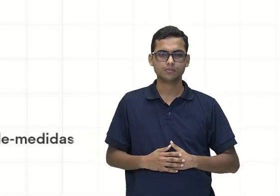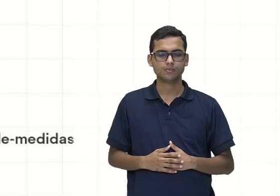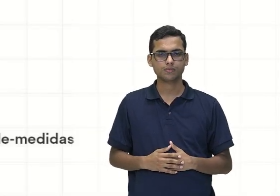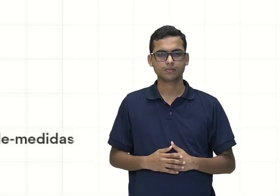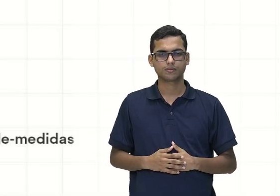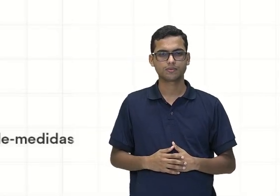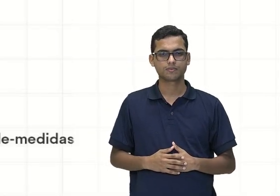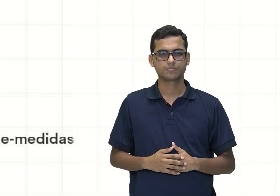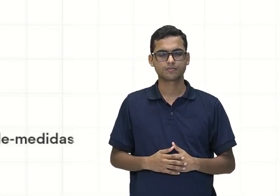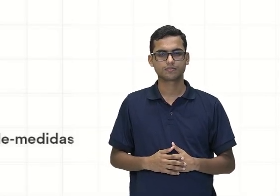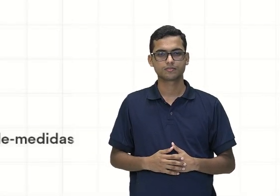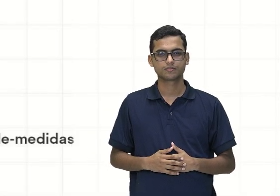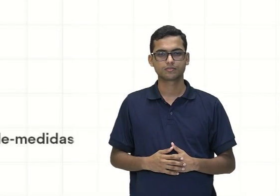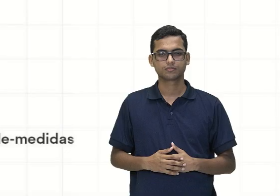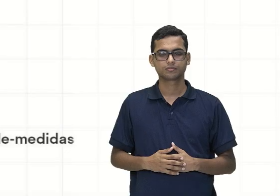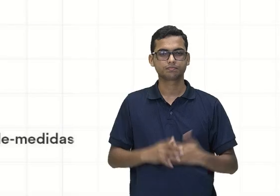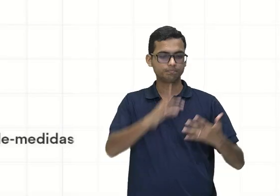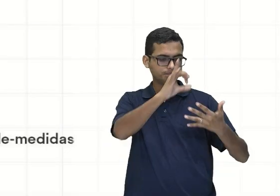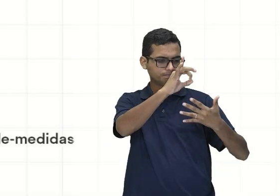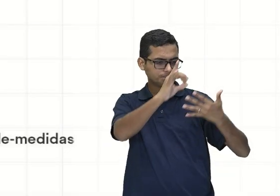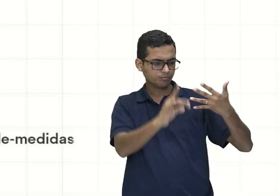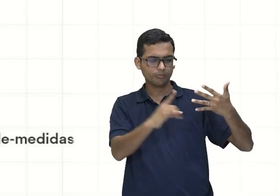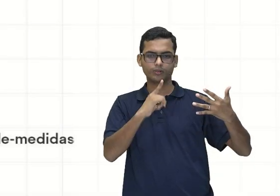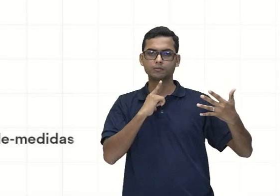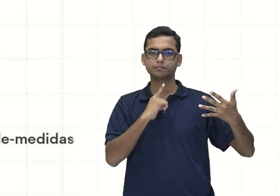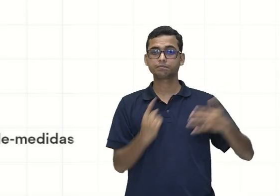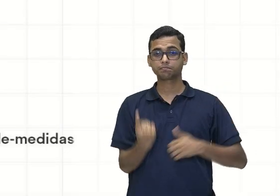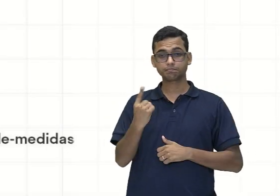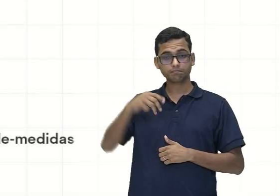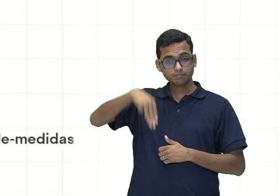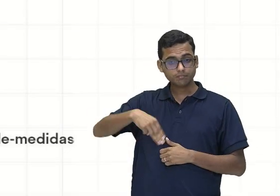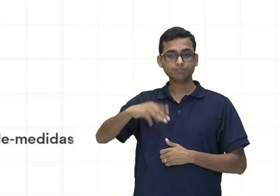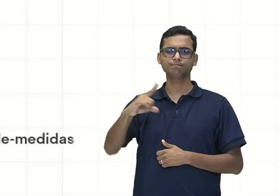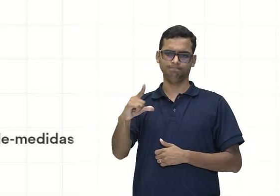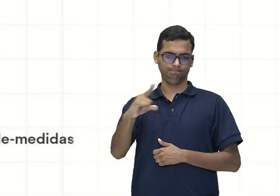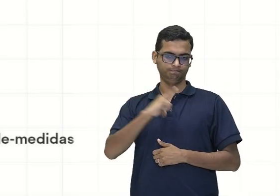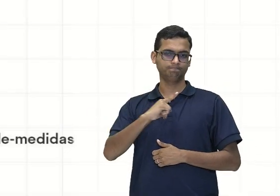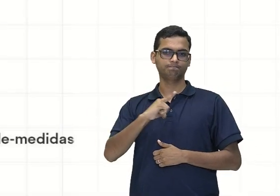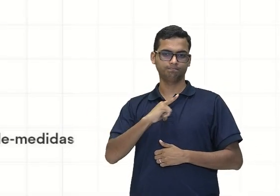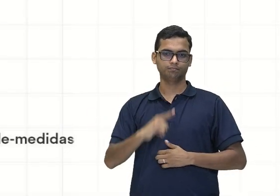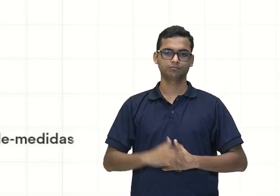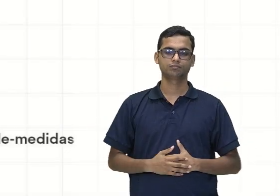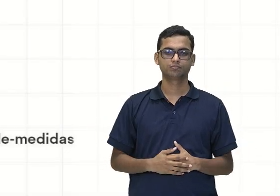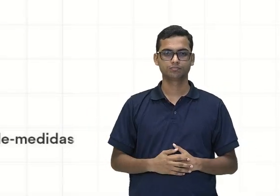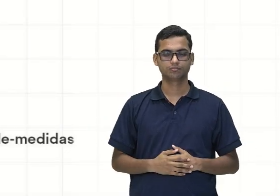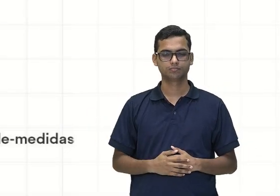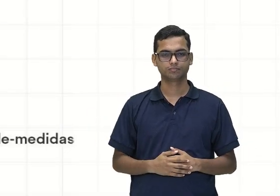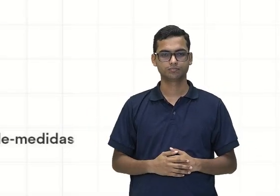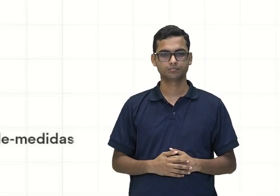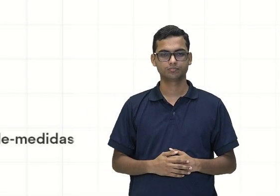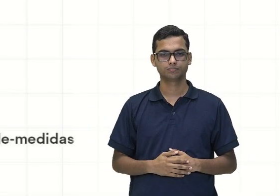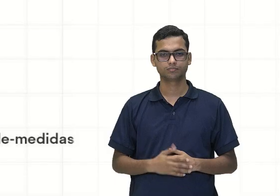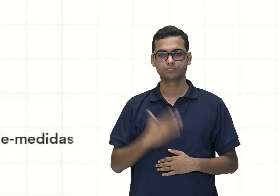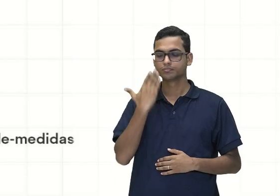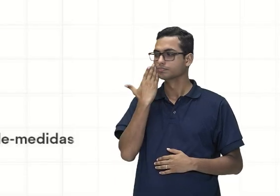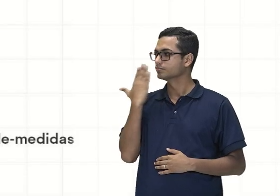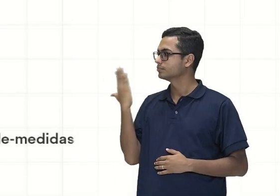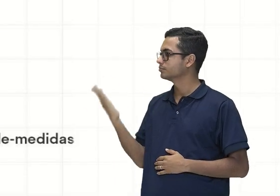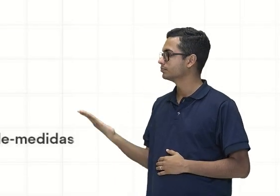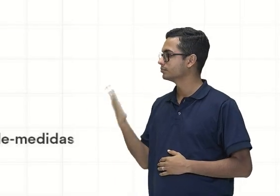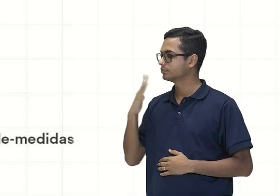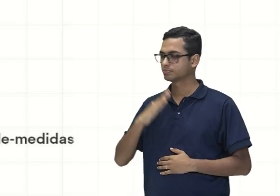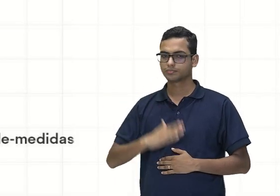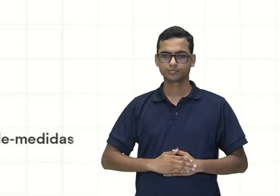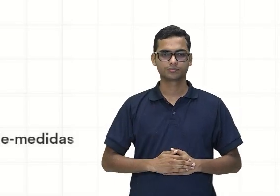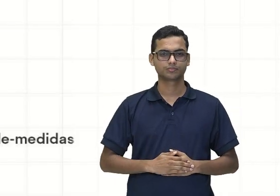metro. Aqui eu também vou ter 1 metro. Aqui eu vou ter